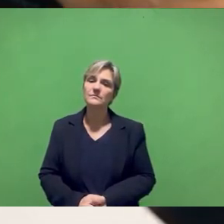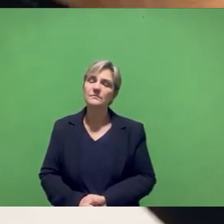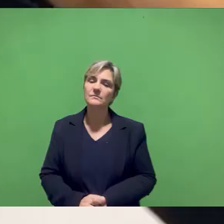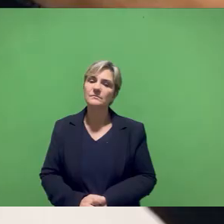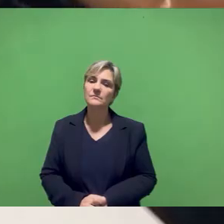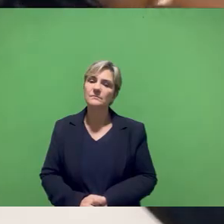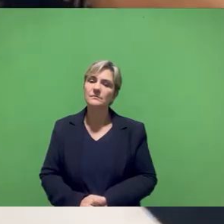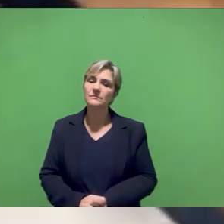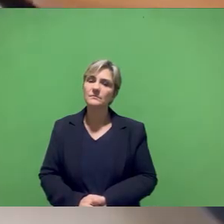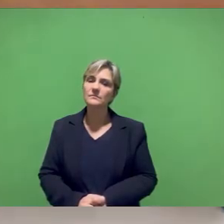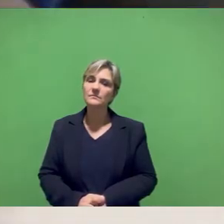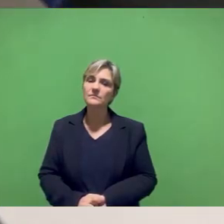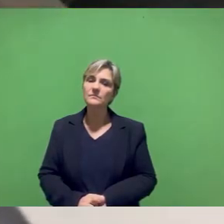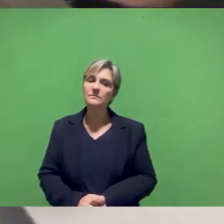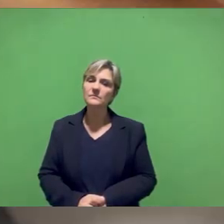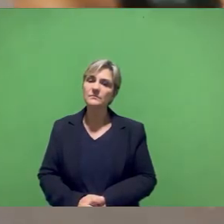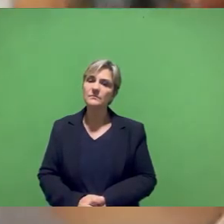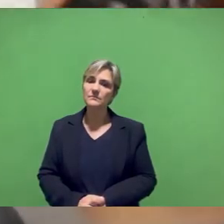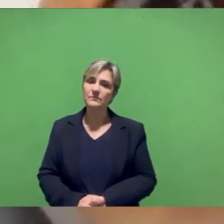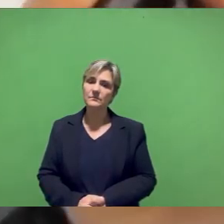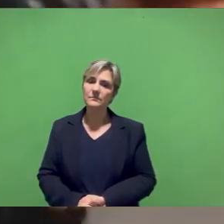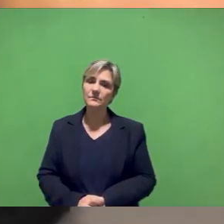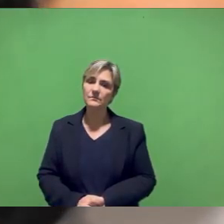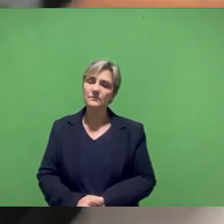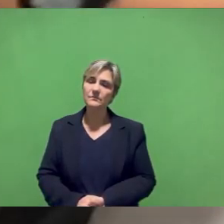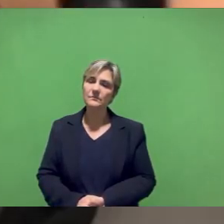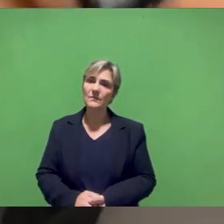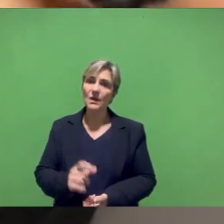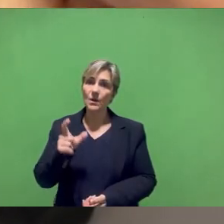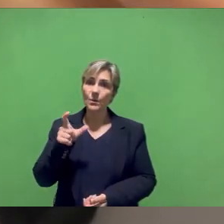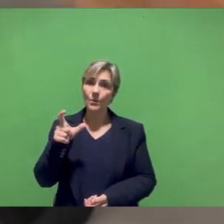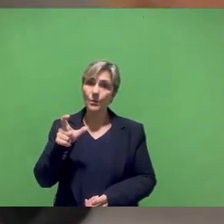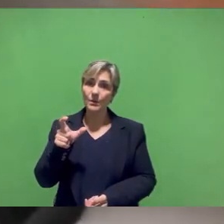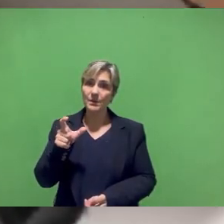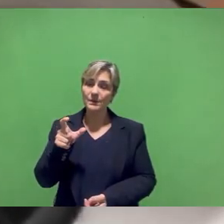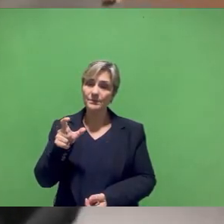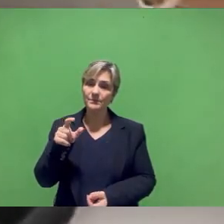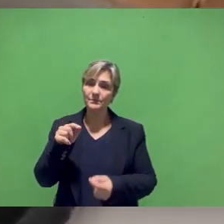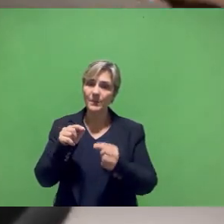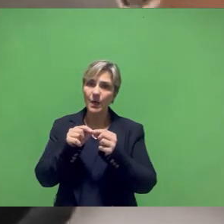Tá? Já encaixou, na verdade. Aí a gente vai colocar a agulha,